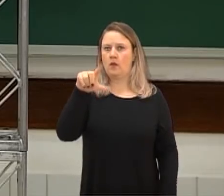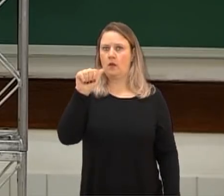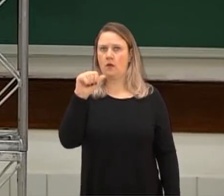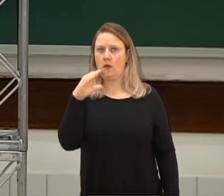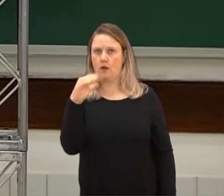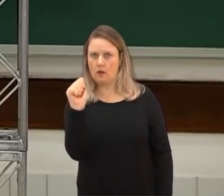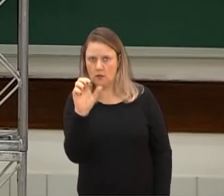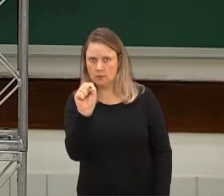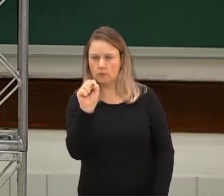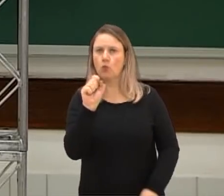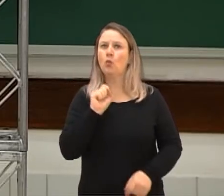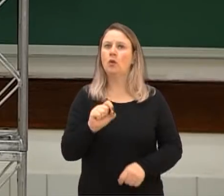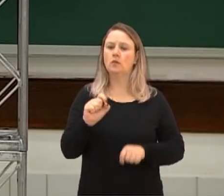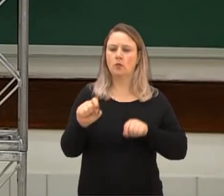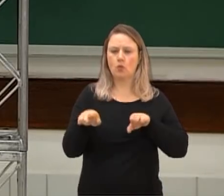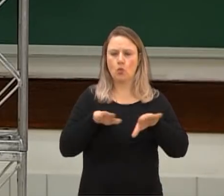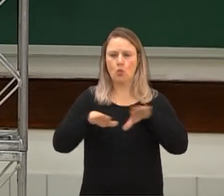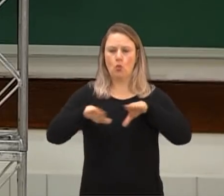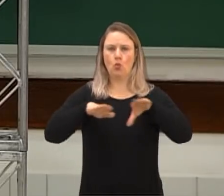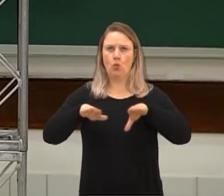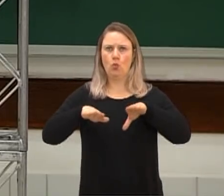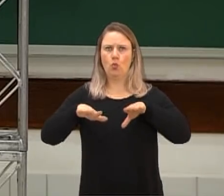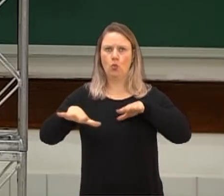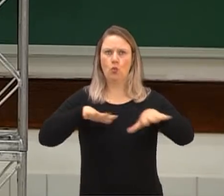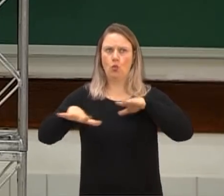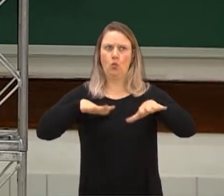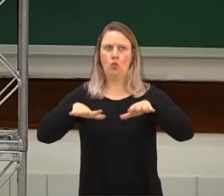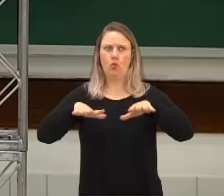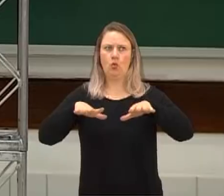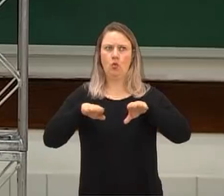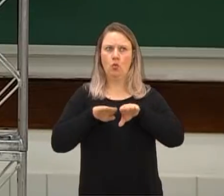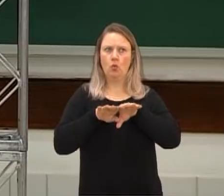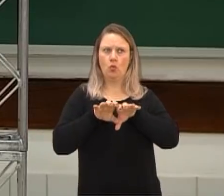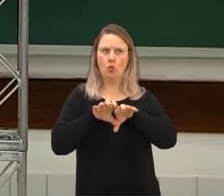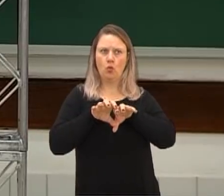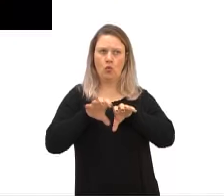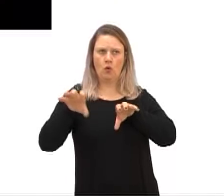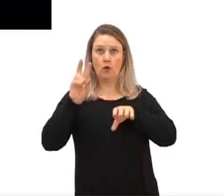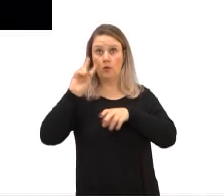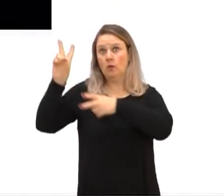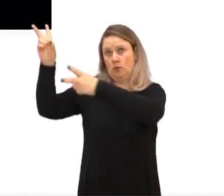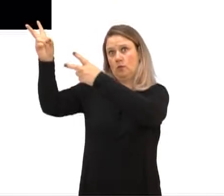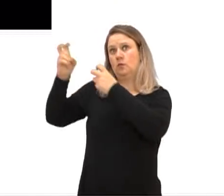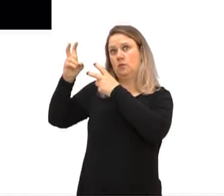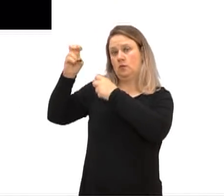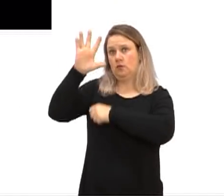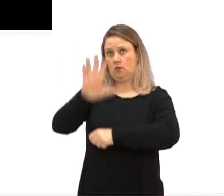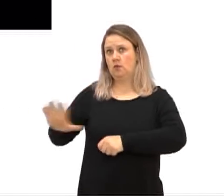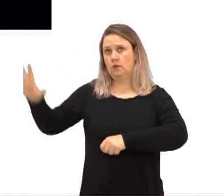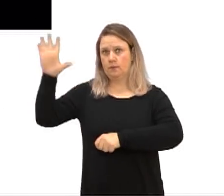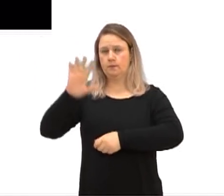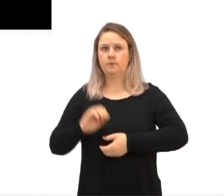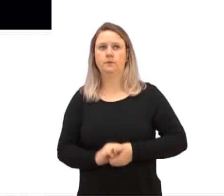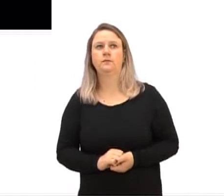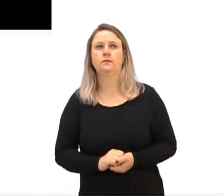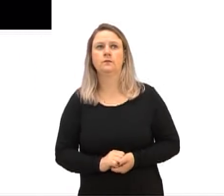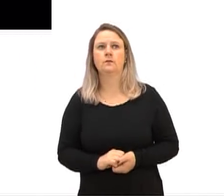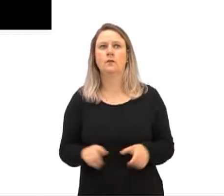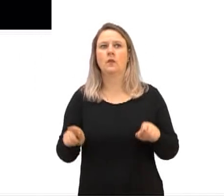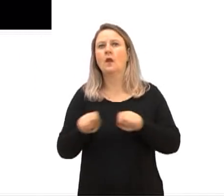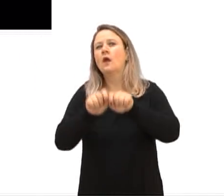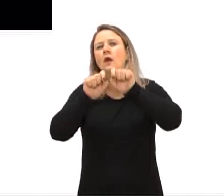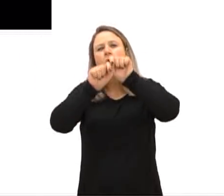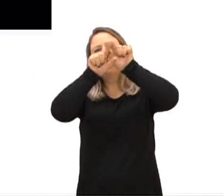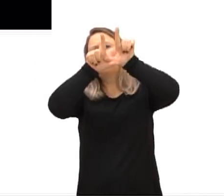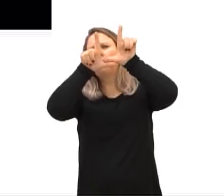pouco, elas foram se movimentando neste movimento aqui que vocês podem observar nessa imagem. E, claro que